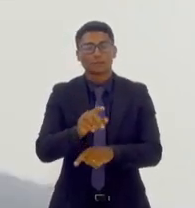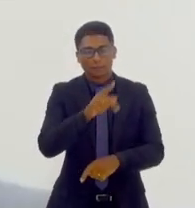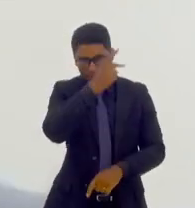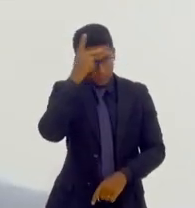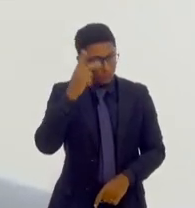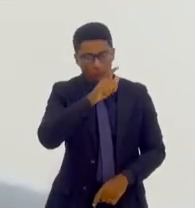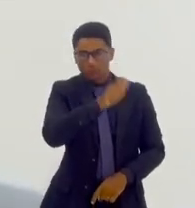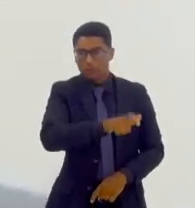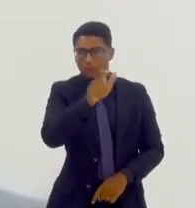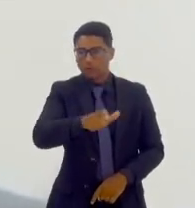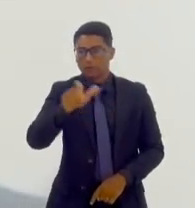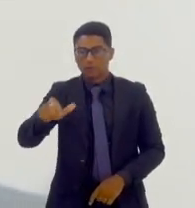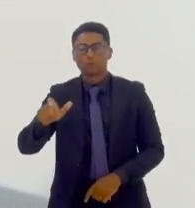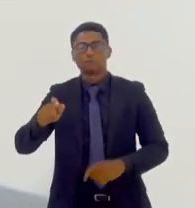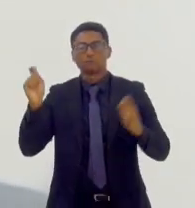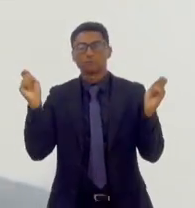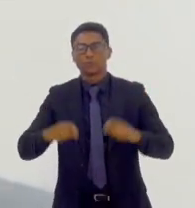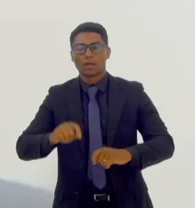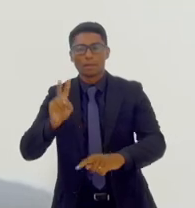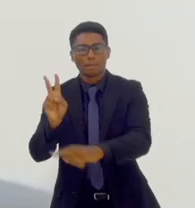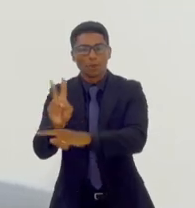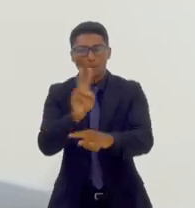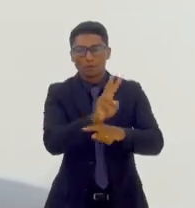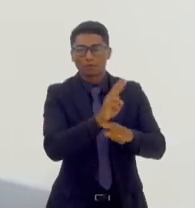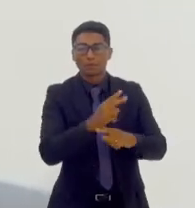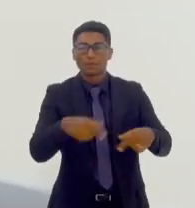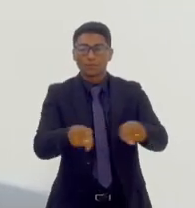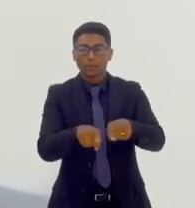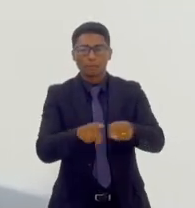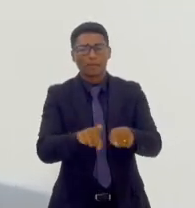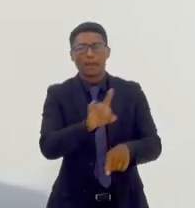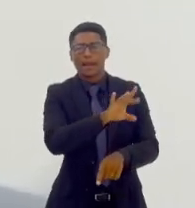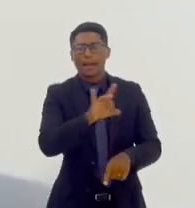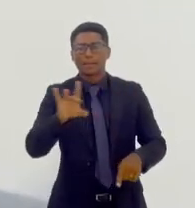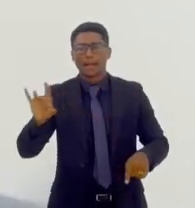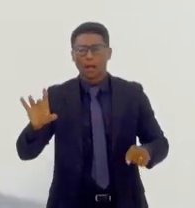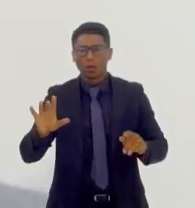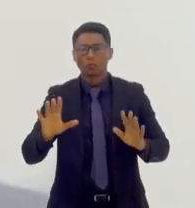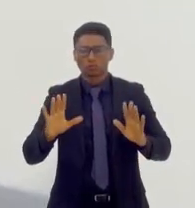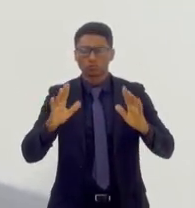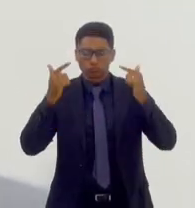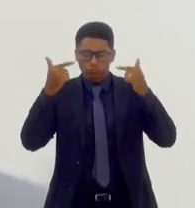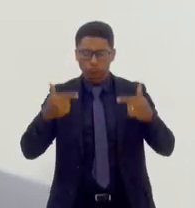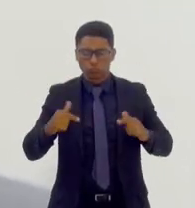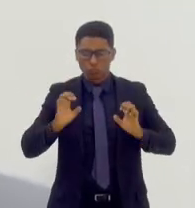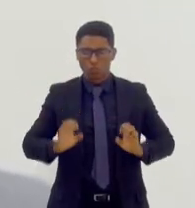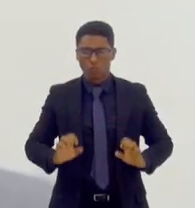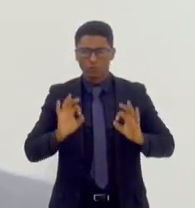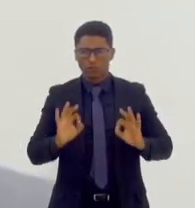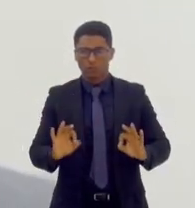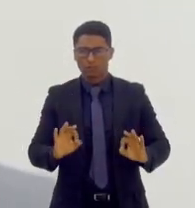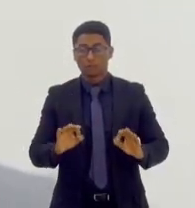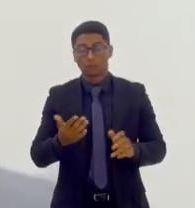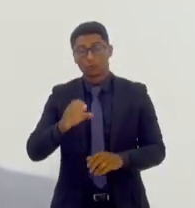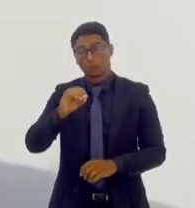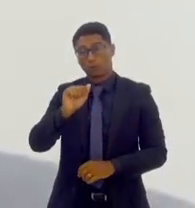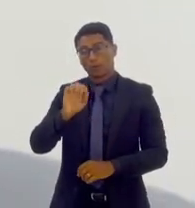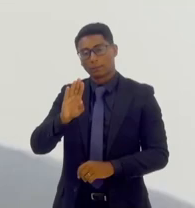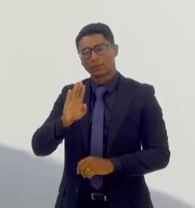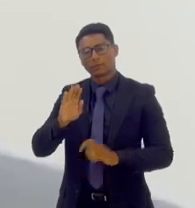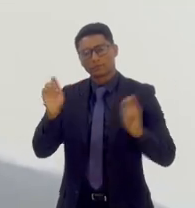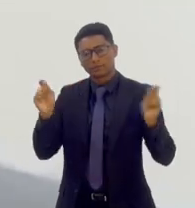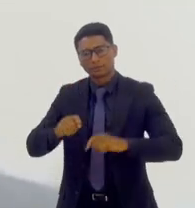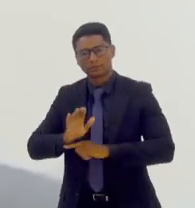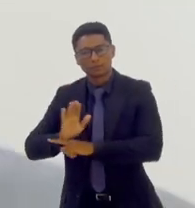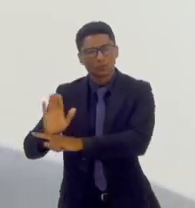individualidade do cidadão, protege a privacidade de cada um. E como a ordem pode contribuir com isso? A ordem,